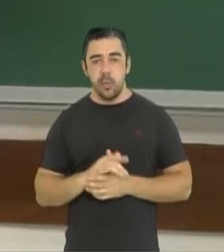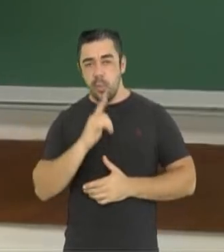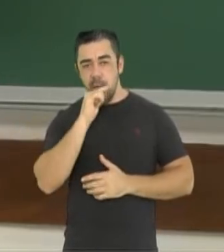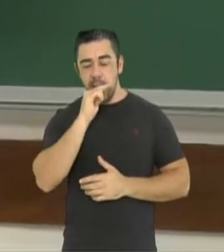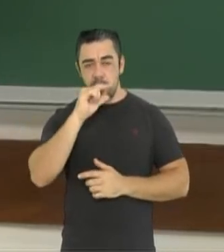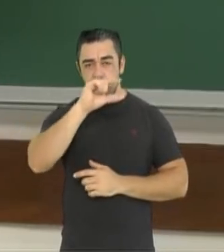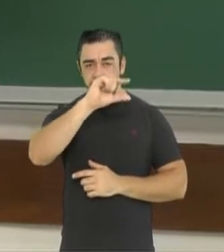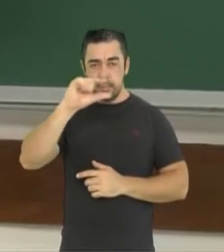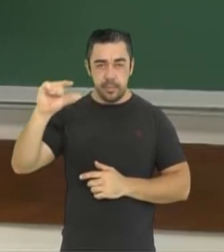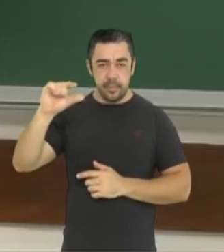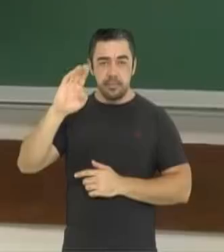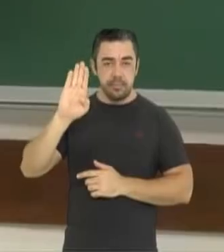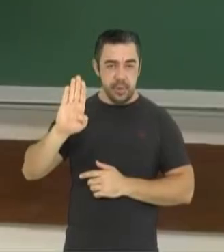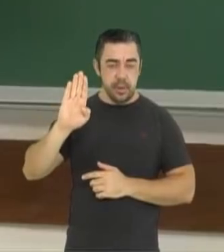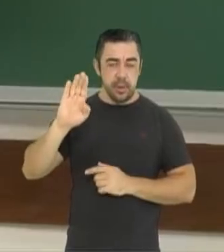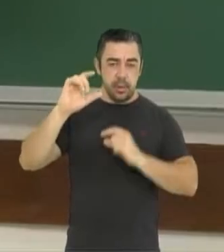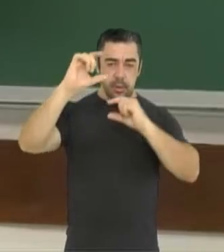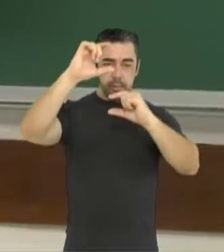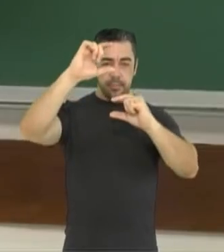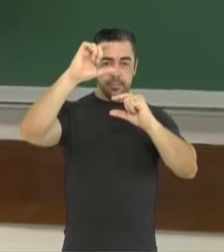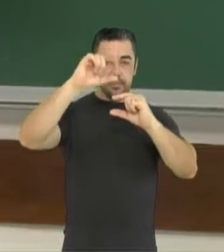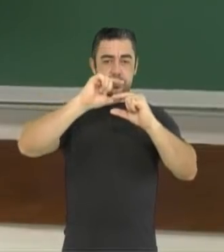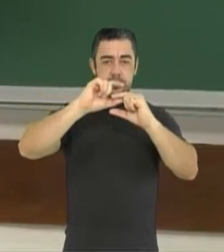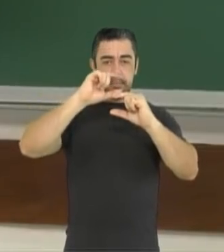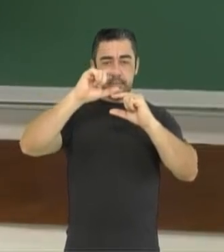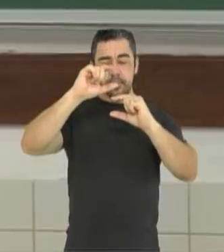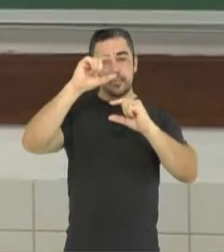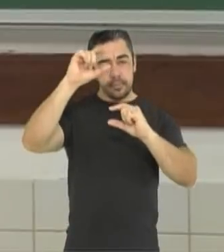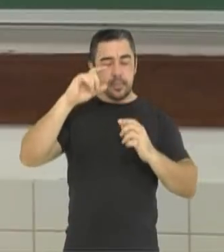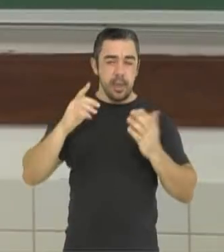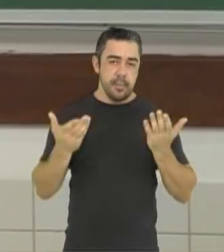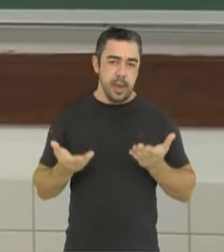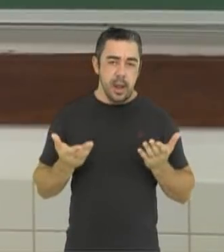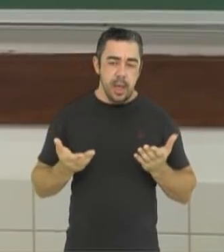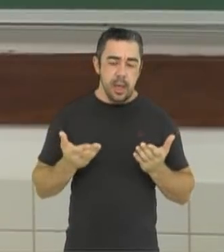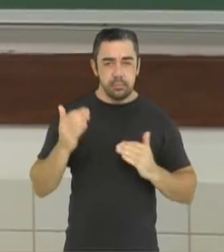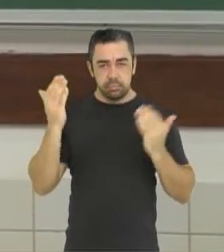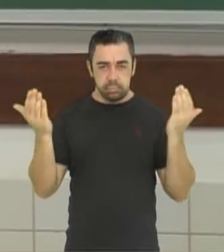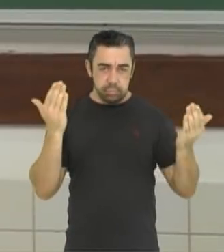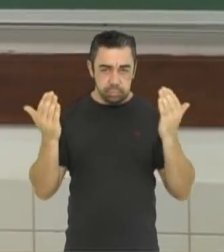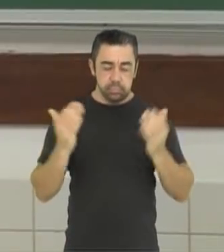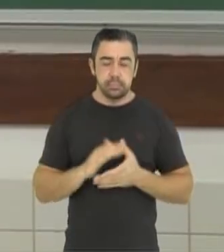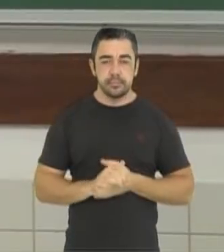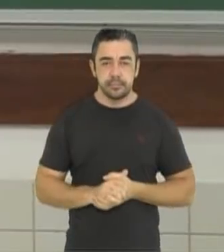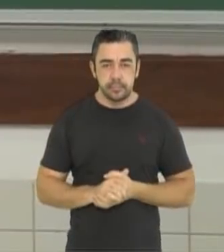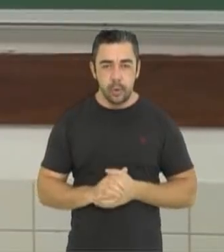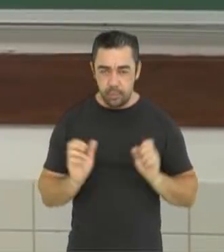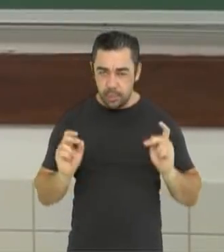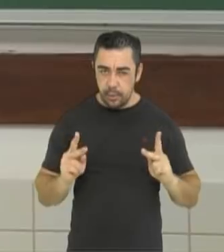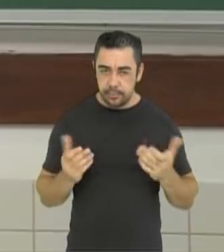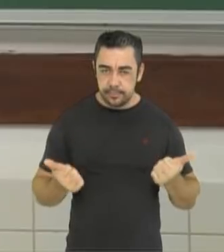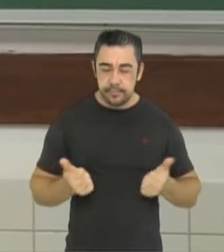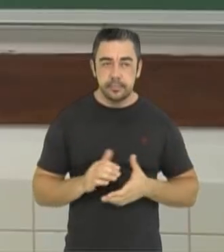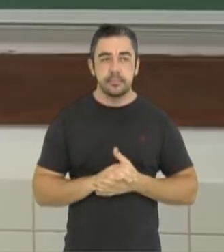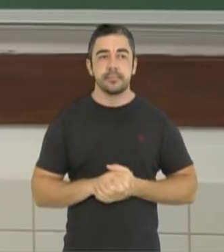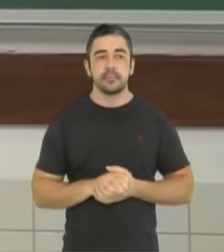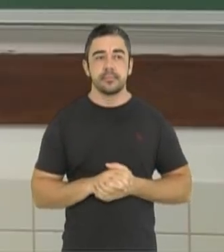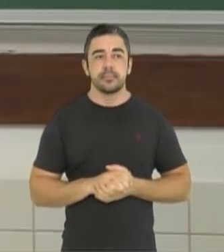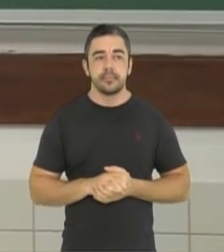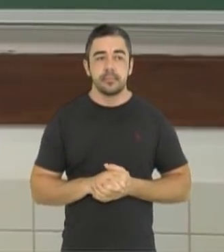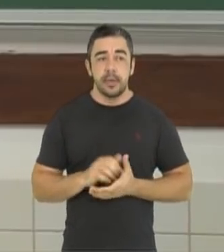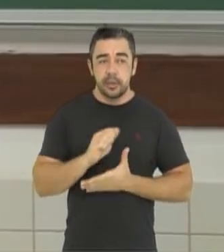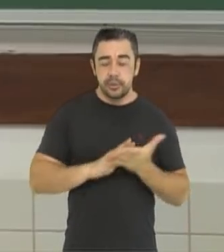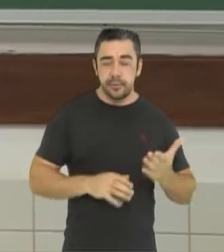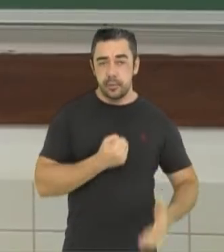posição B, ficando no meio ali dos outros dois, entre o mais leve e o mais denso, ok? Vamos para